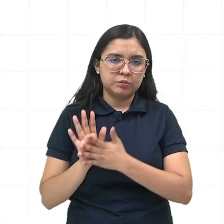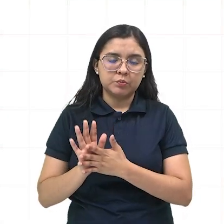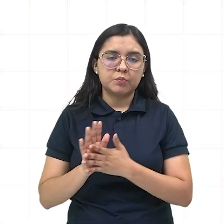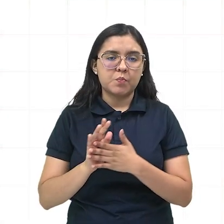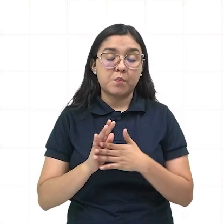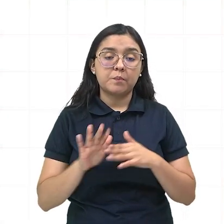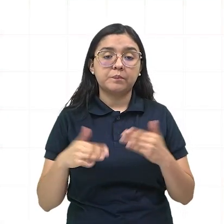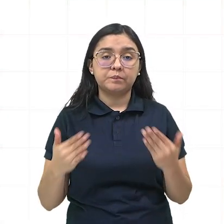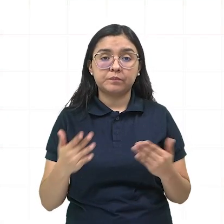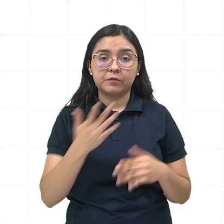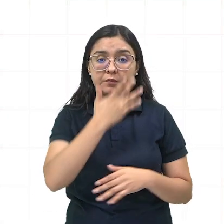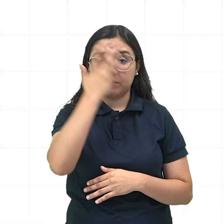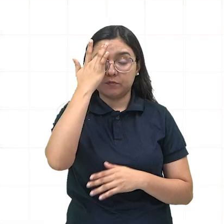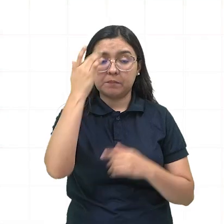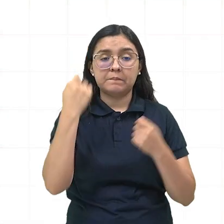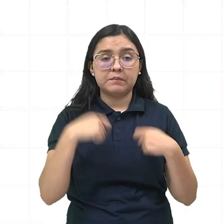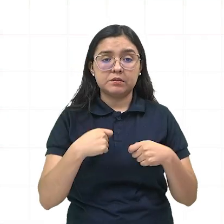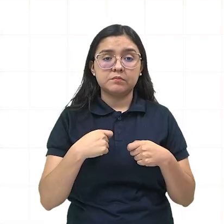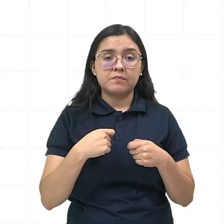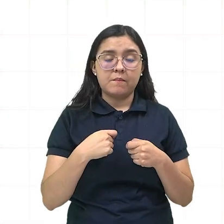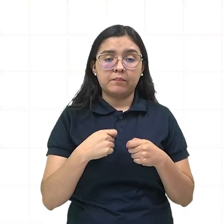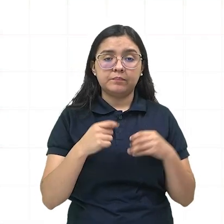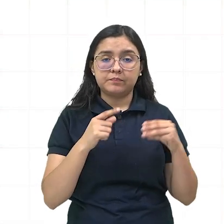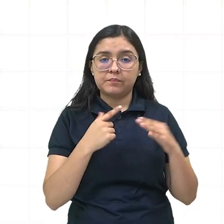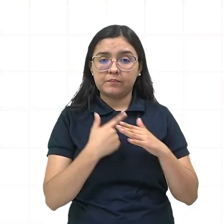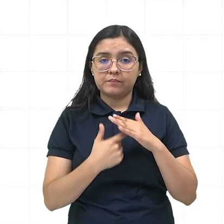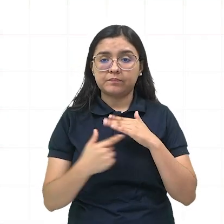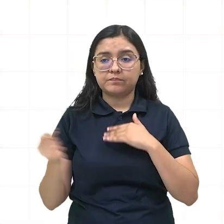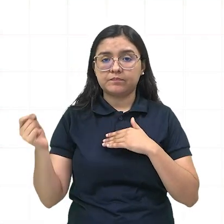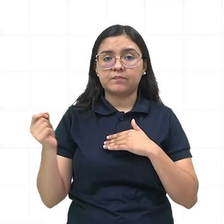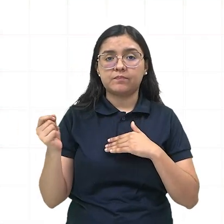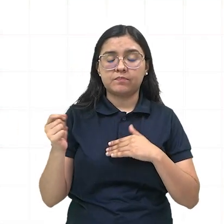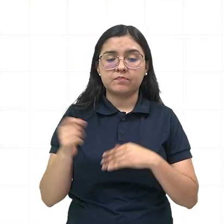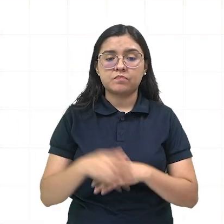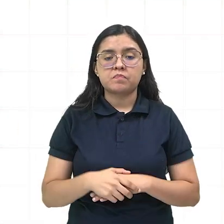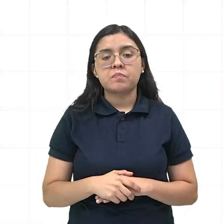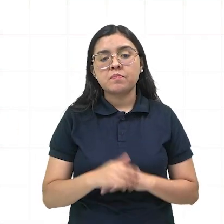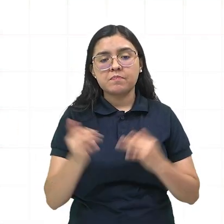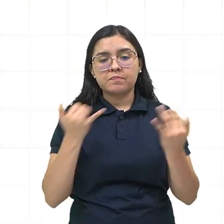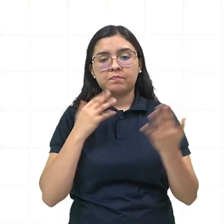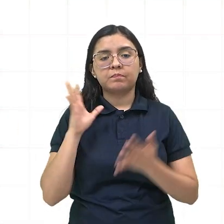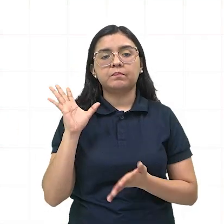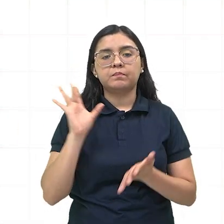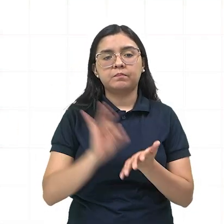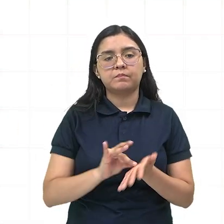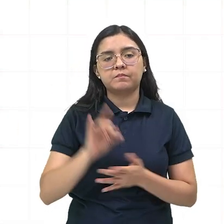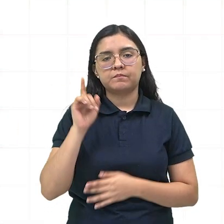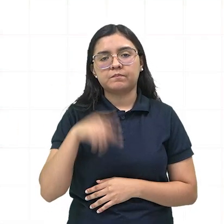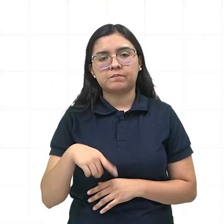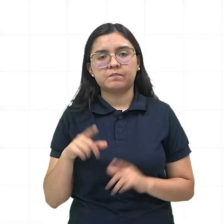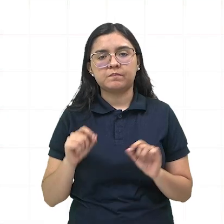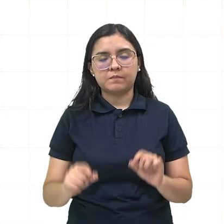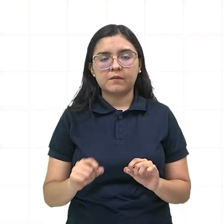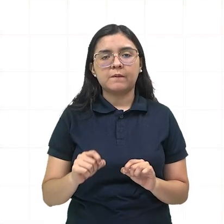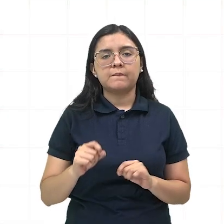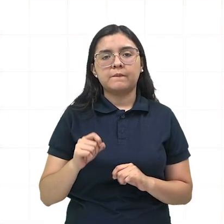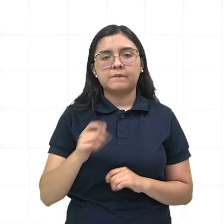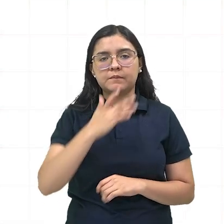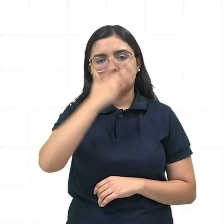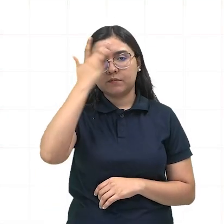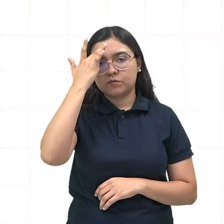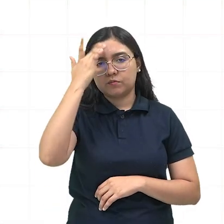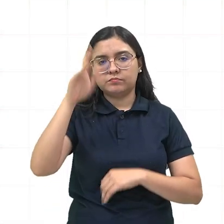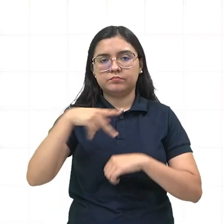Então, quando a pessoa é obrigada, ela é considerada, né, para os dados oficiais, como uma pessoa refugiada.